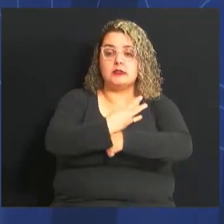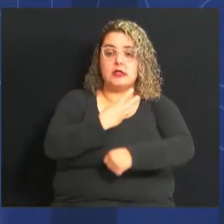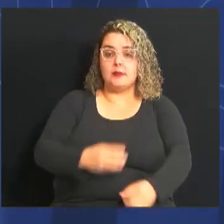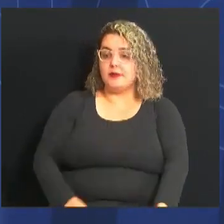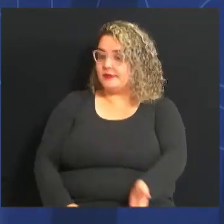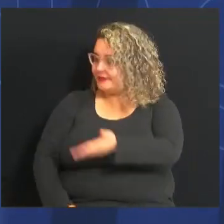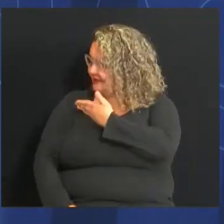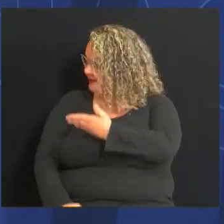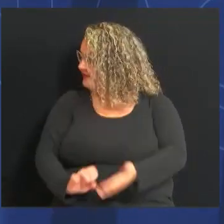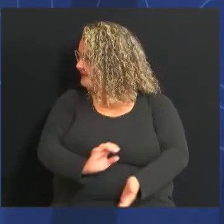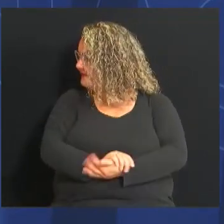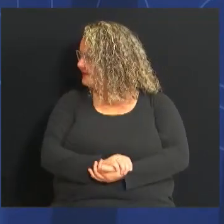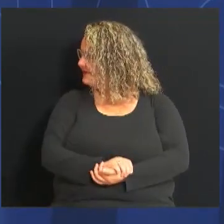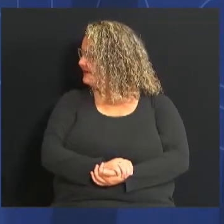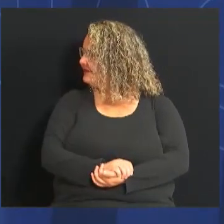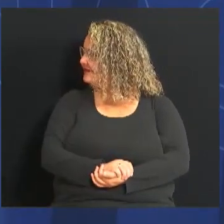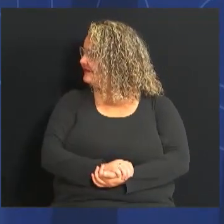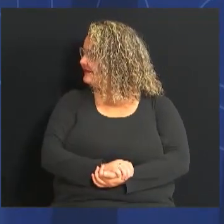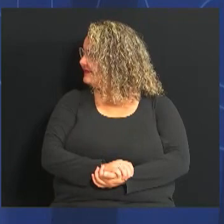DDD